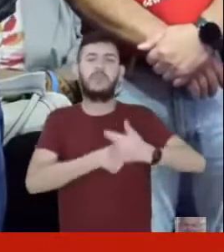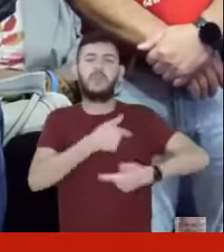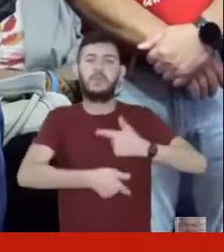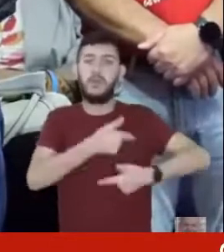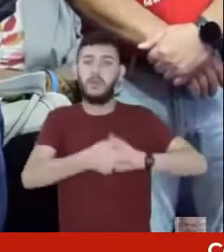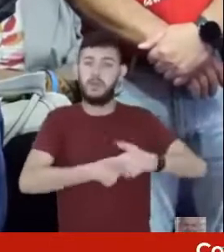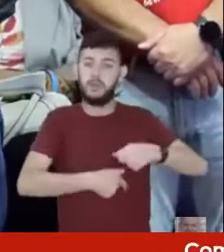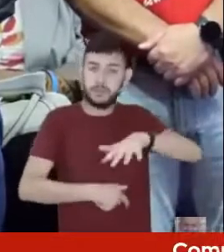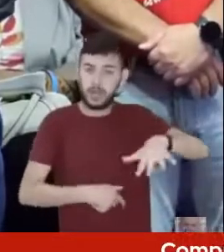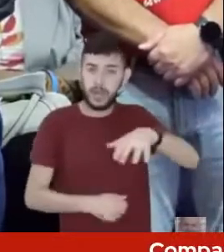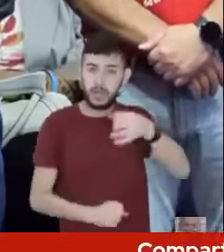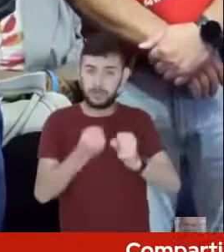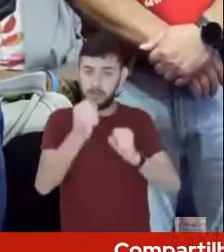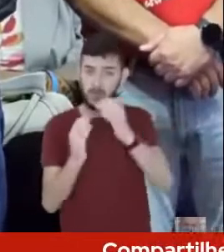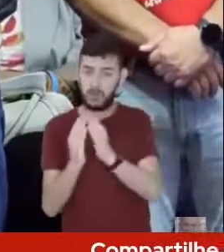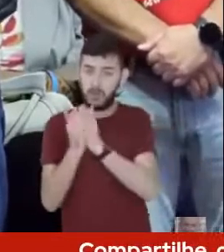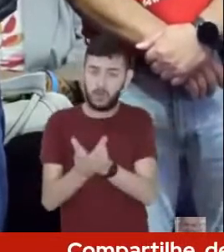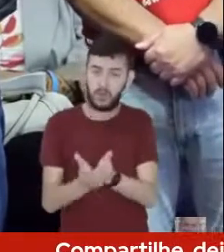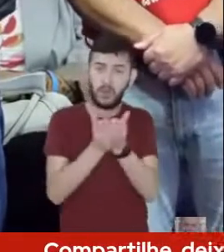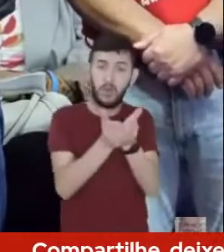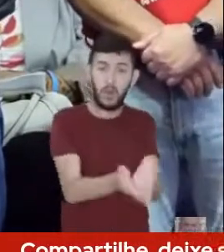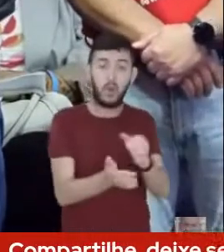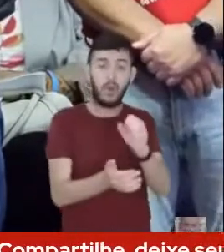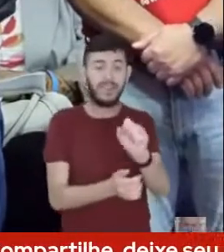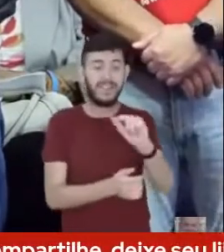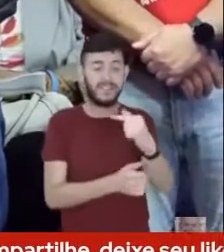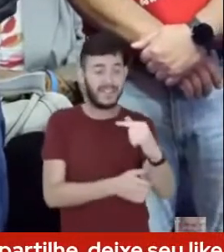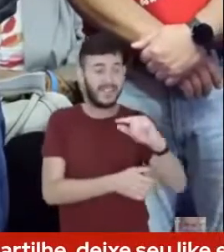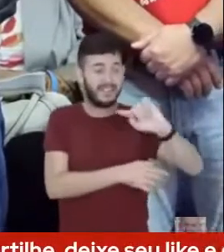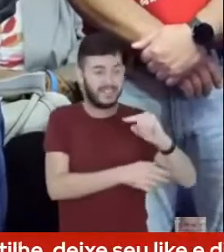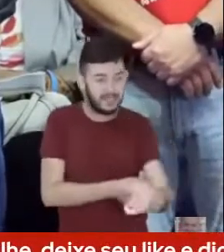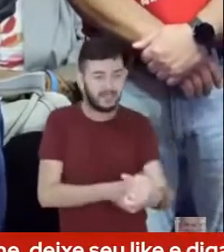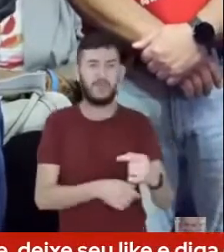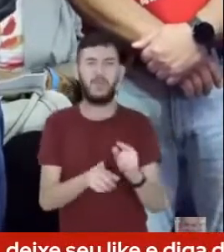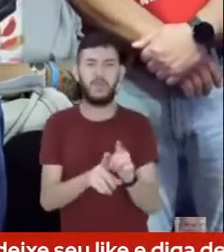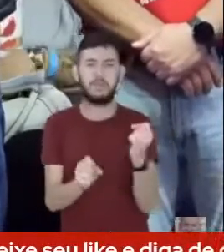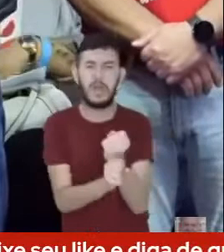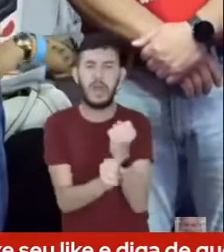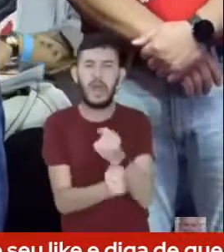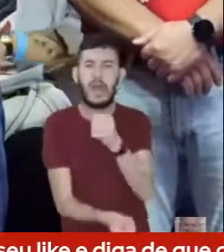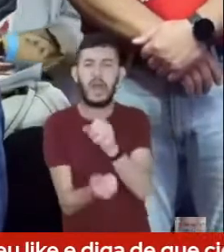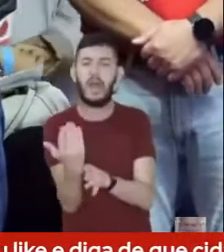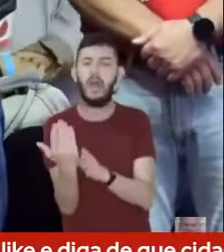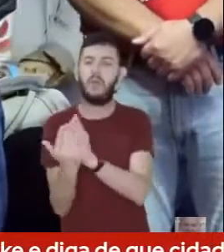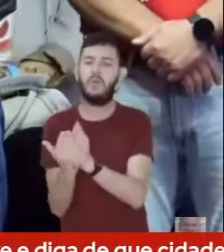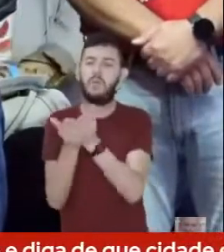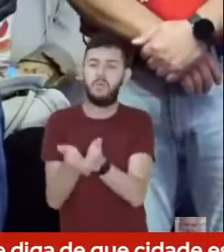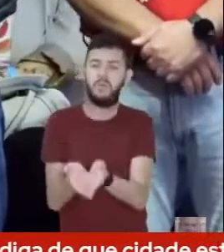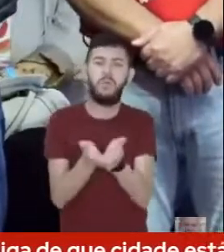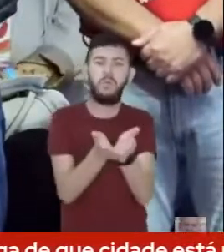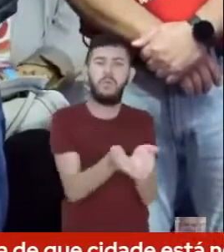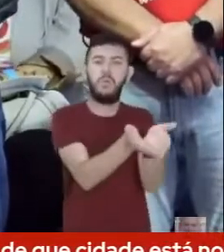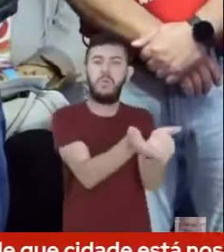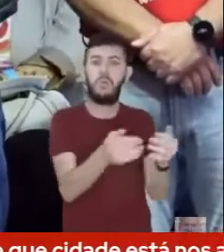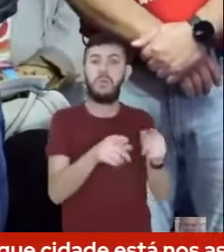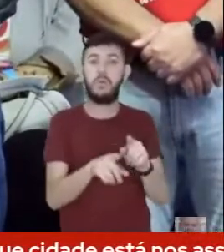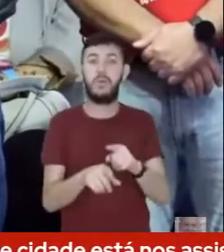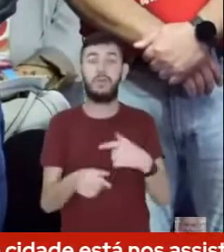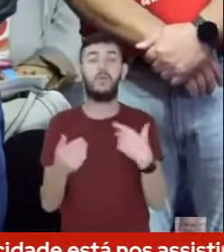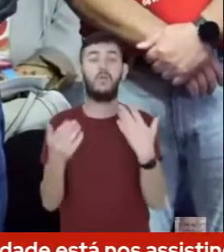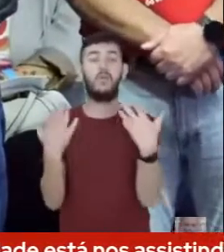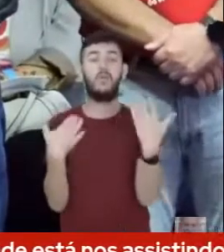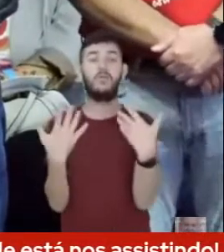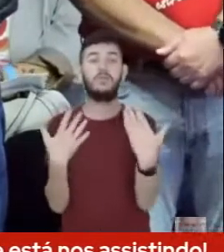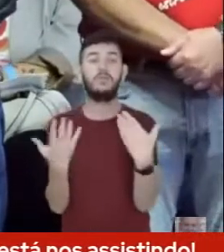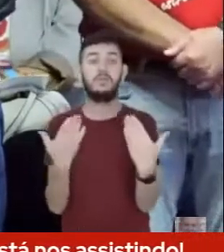indústria naval que construíram uma série de navios. Conversando com o companheiro Miller, por sinal, ele lembrando que o maior navio petroleiro